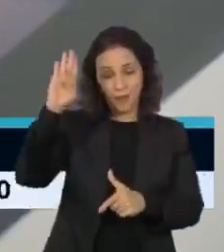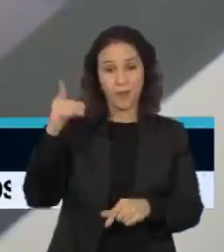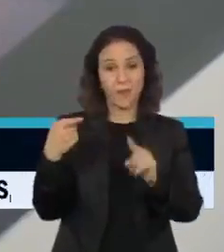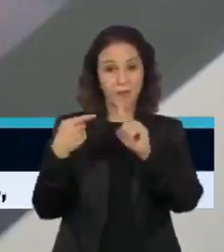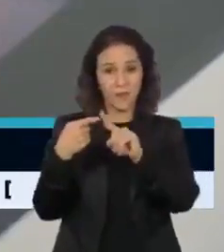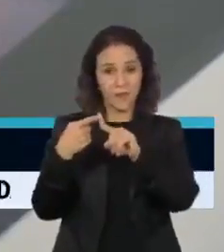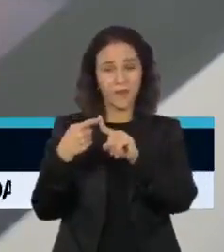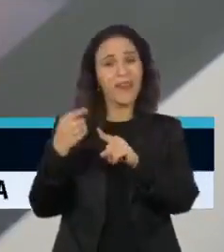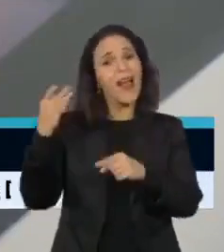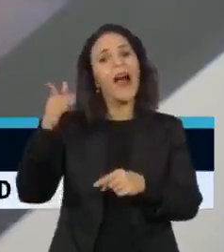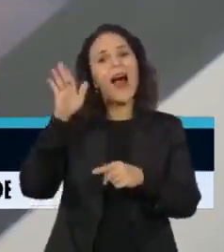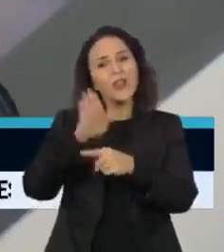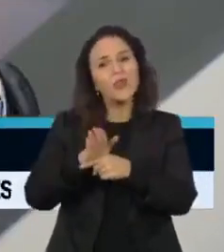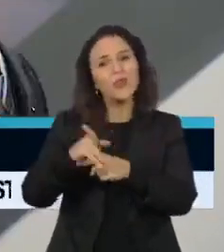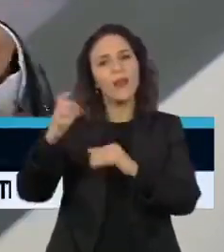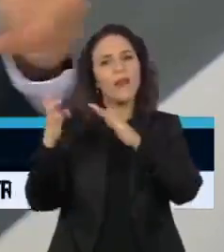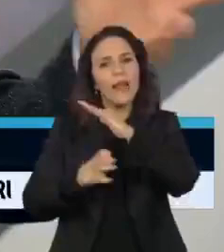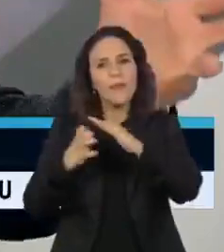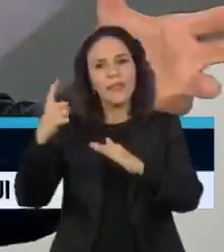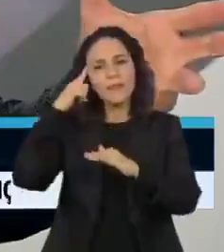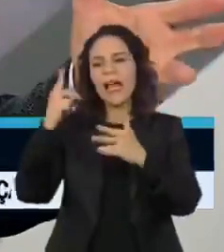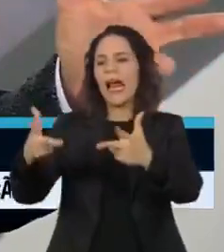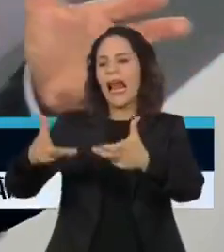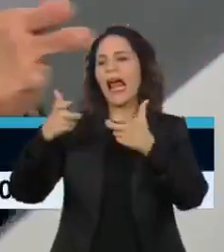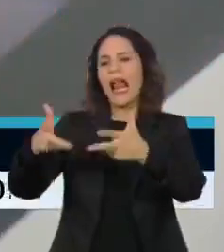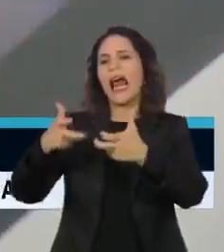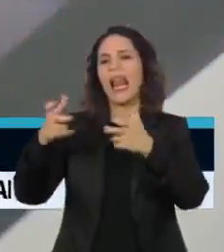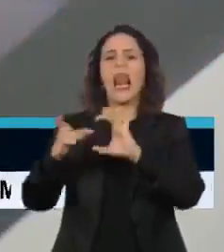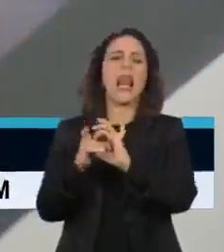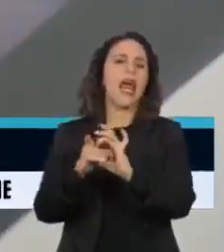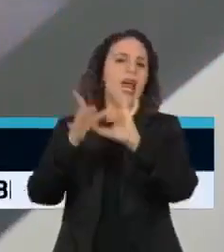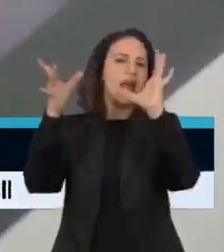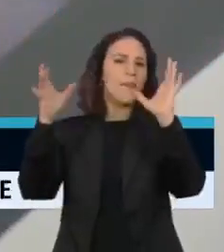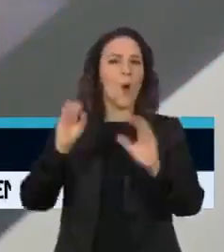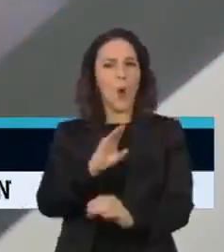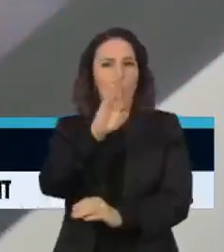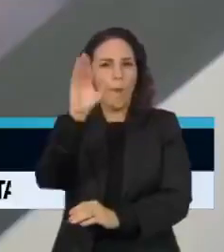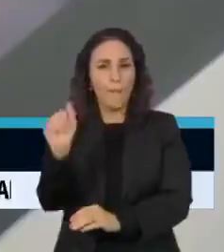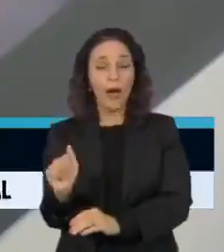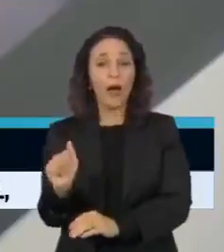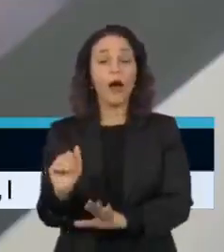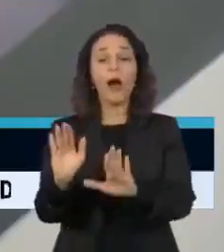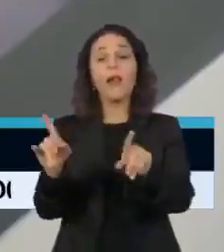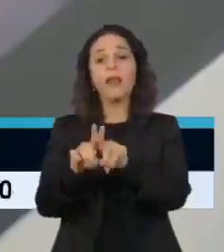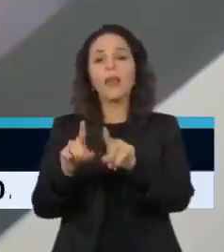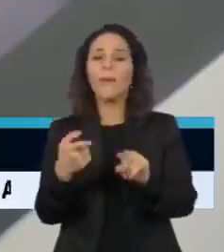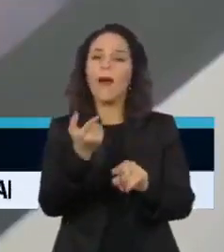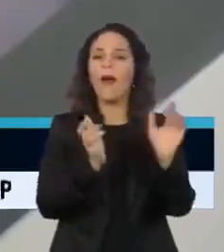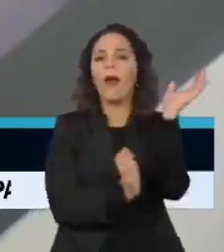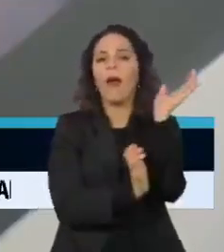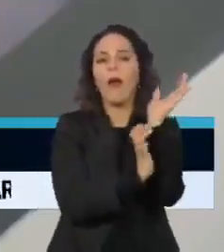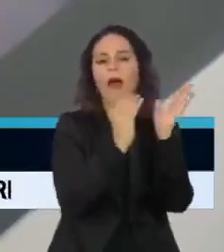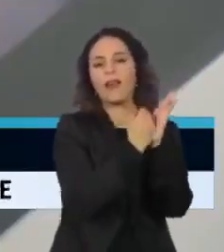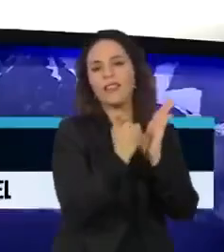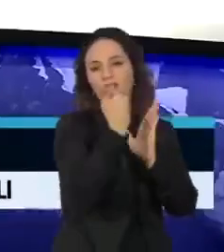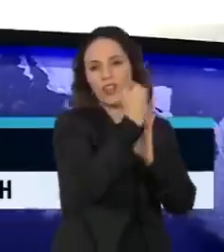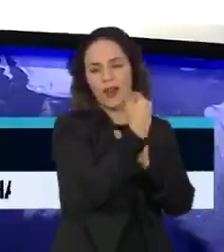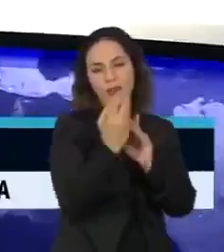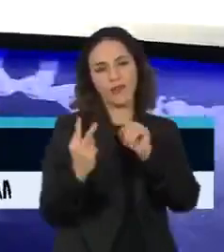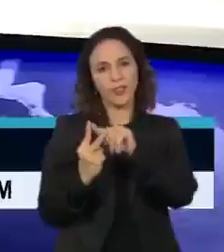visão curto-prazista que quer fazer um liberou geral e ao excesso de burocracia